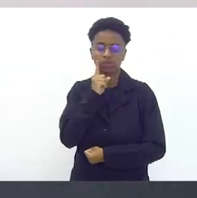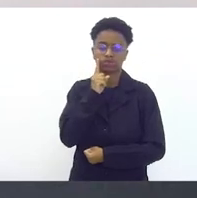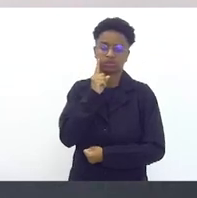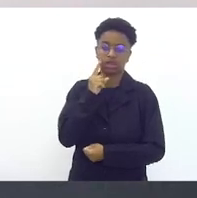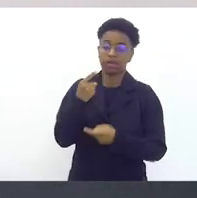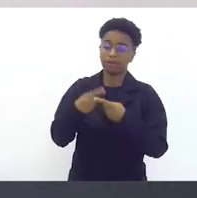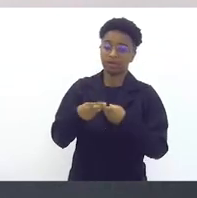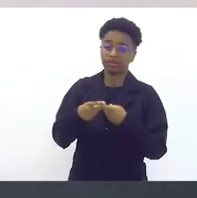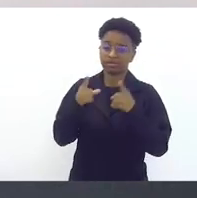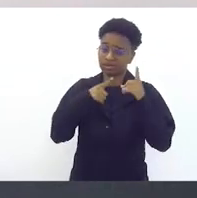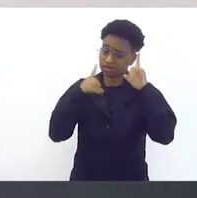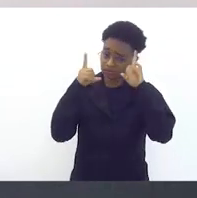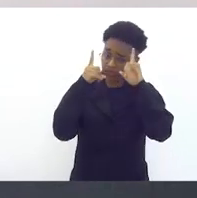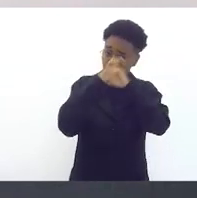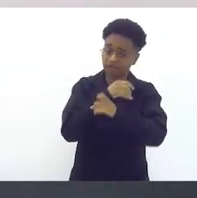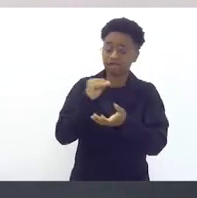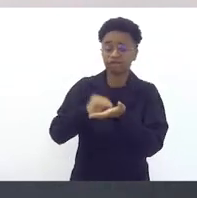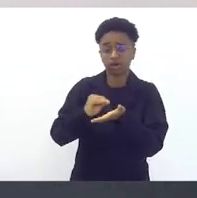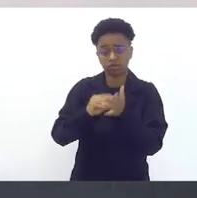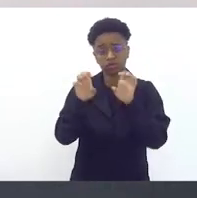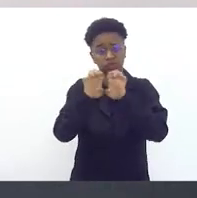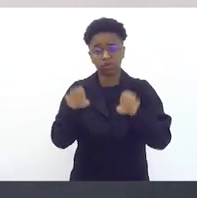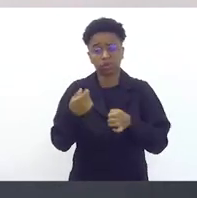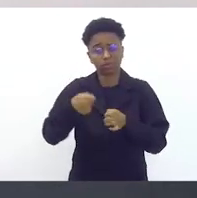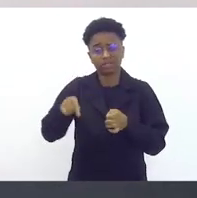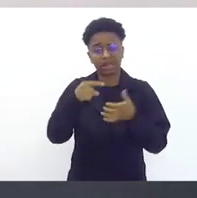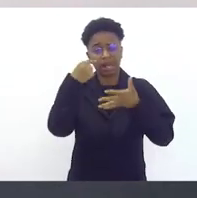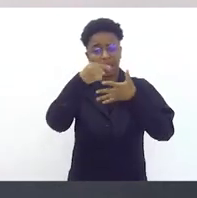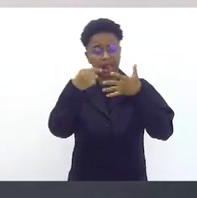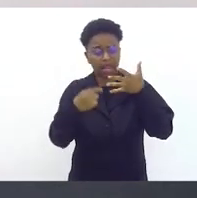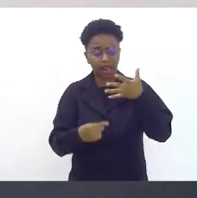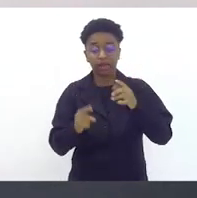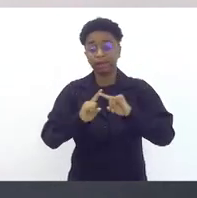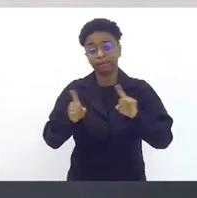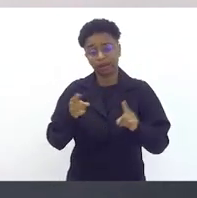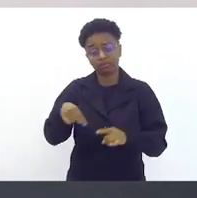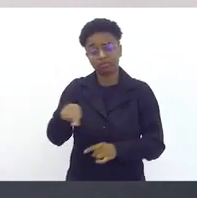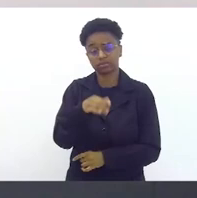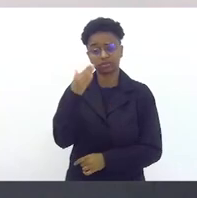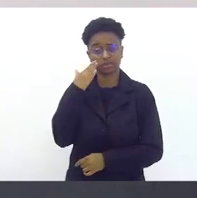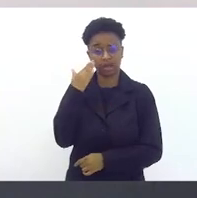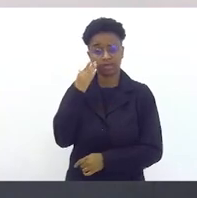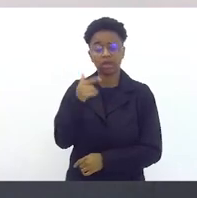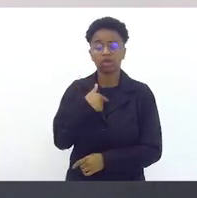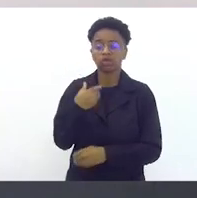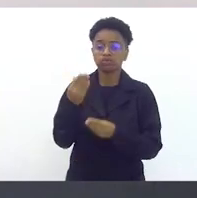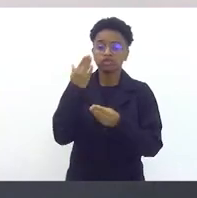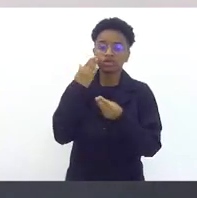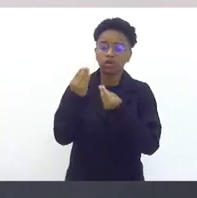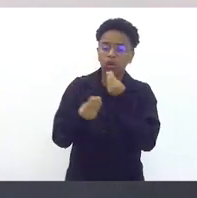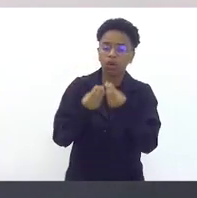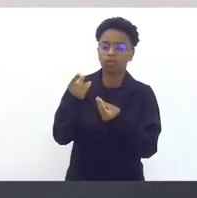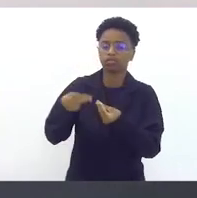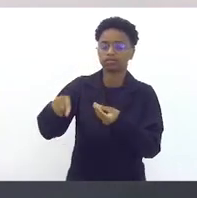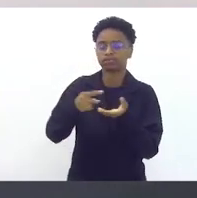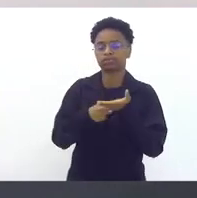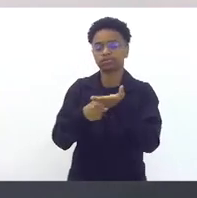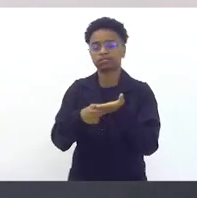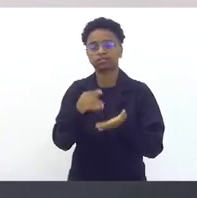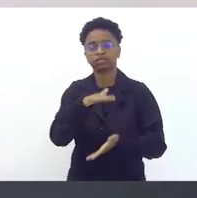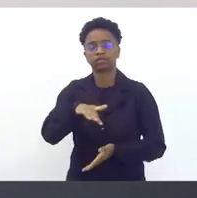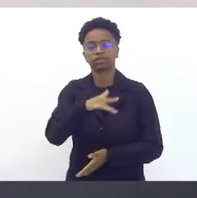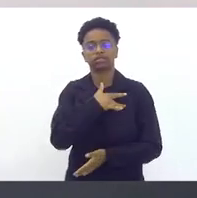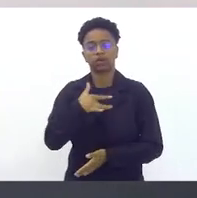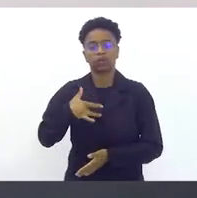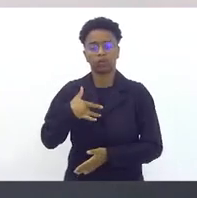falta de estrutura, de tudo que não precisa ser elencado aqui, né? Mas que eu sei do compromisso de vocês com a saúde pública